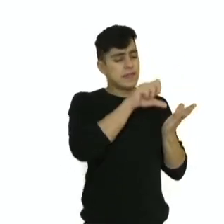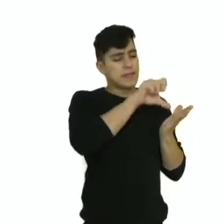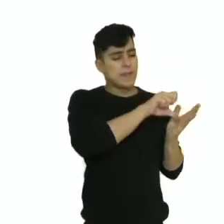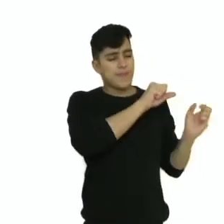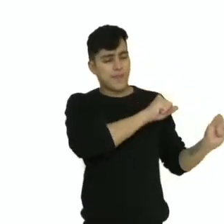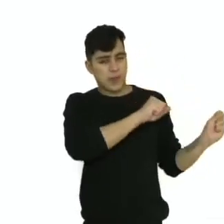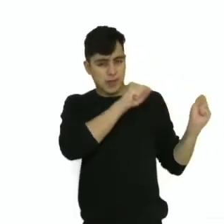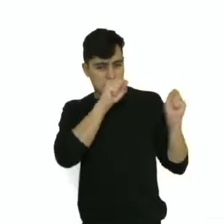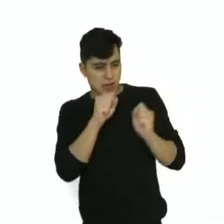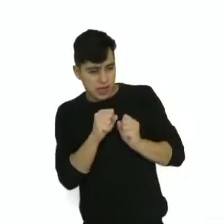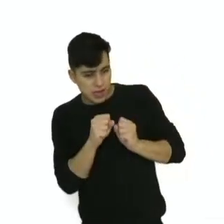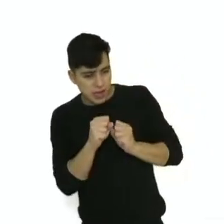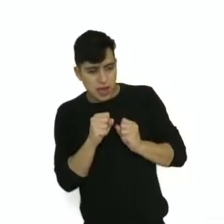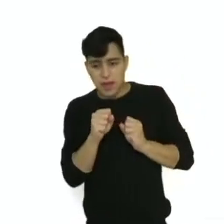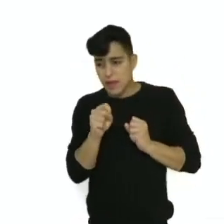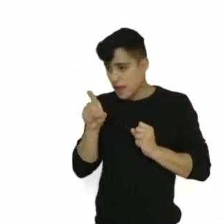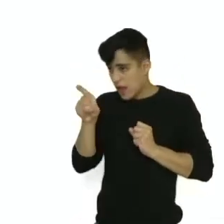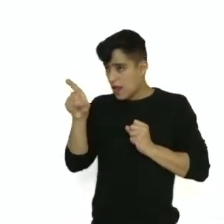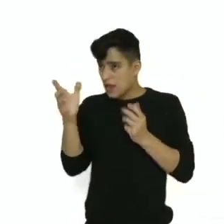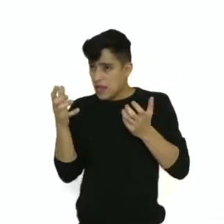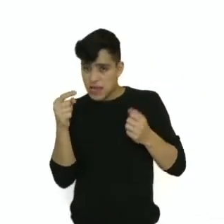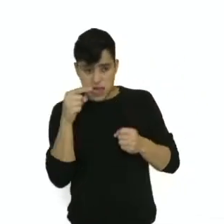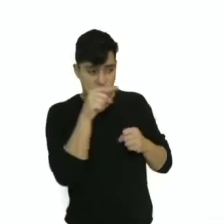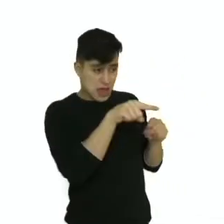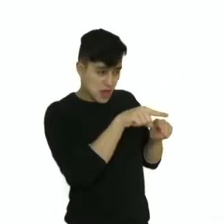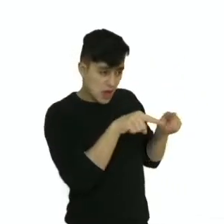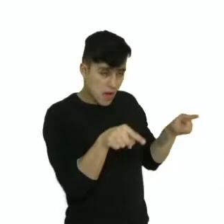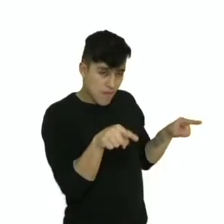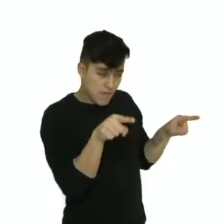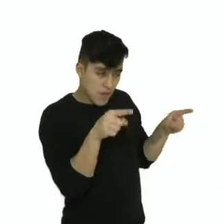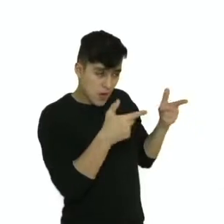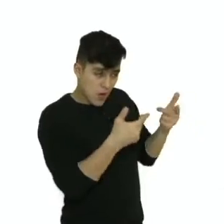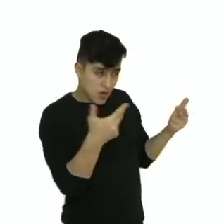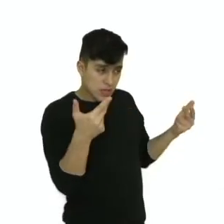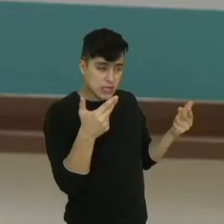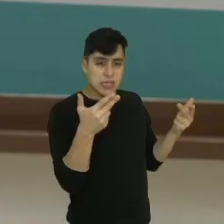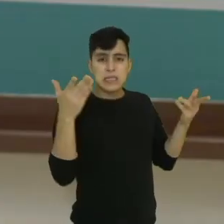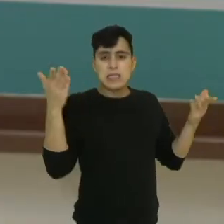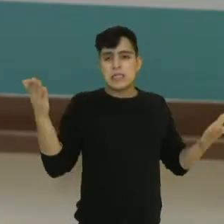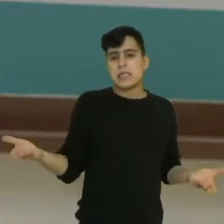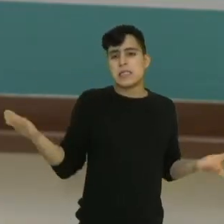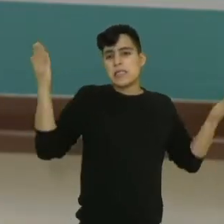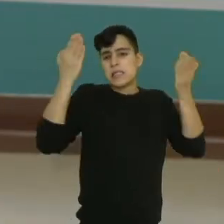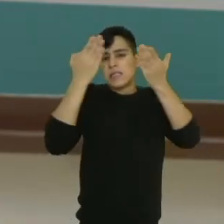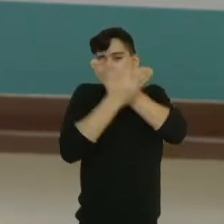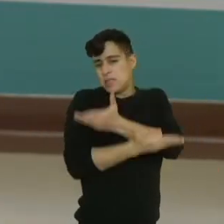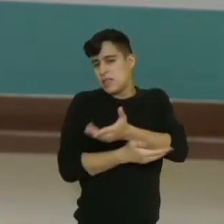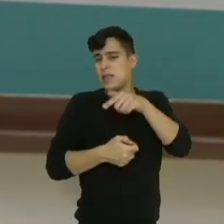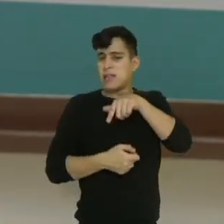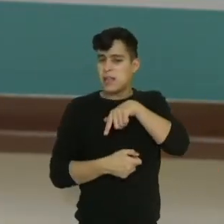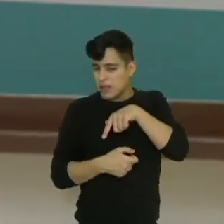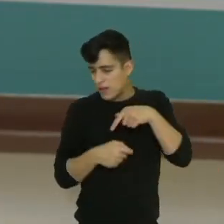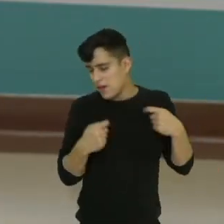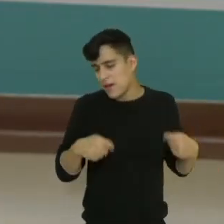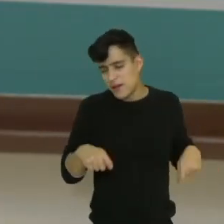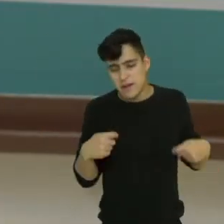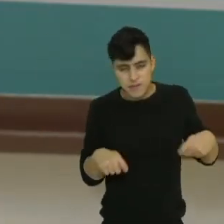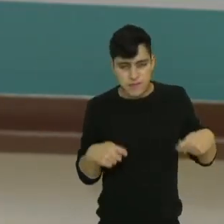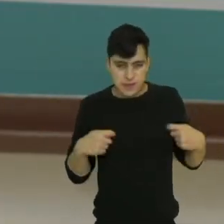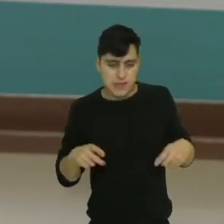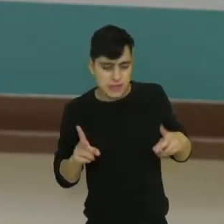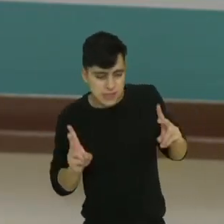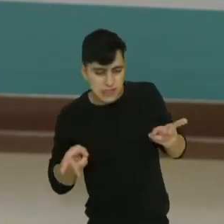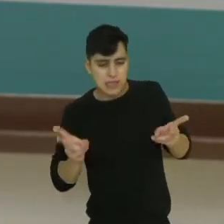lugares queriam determinados produtos de outros, e isso torna-se muito necessária a